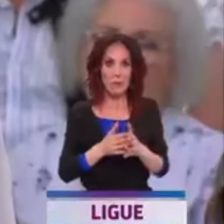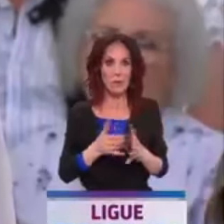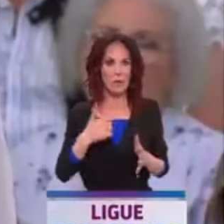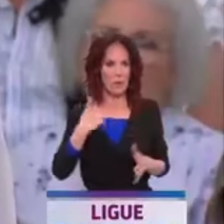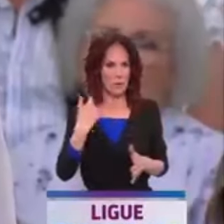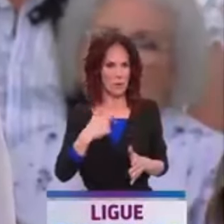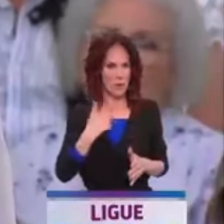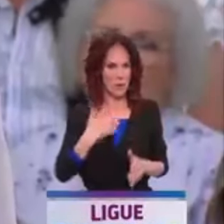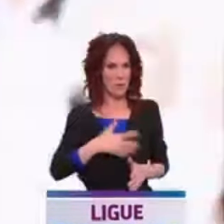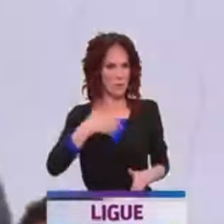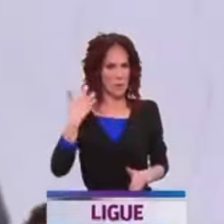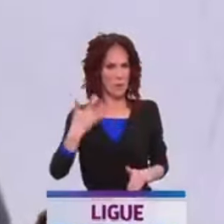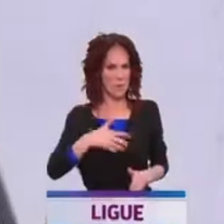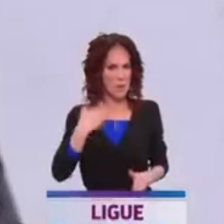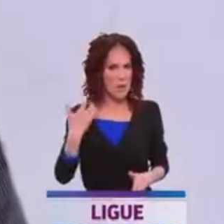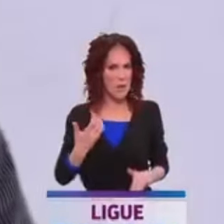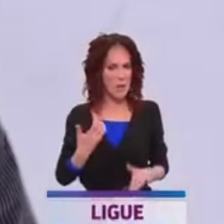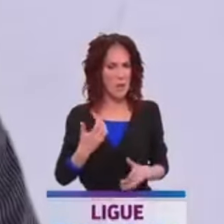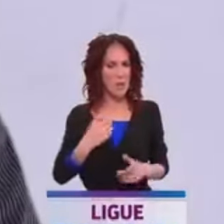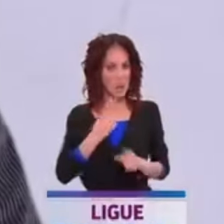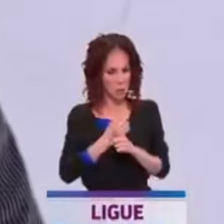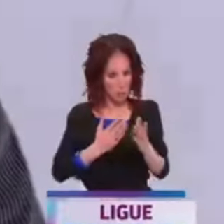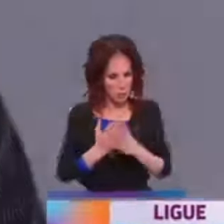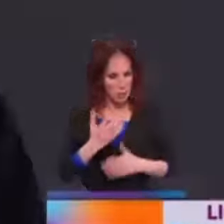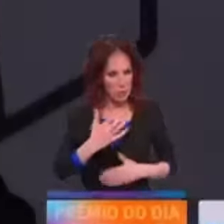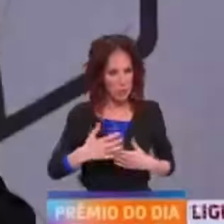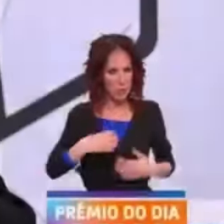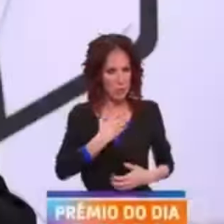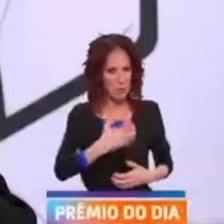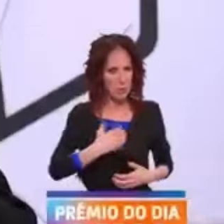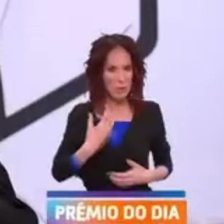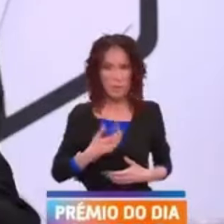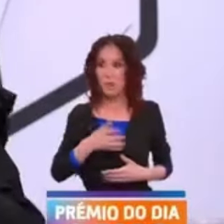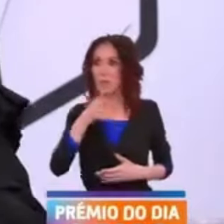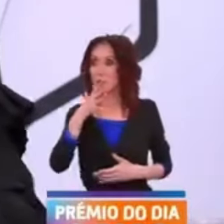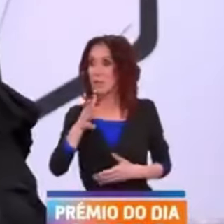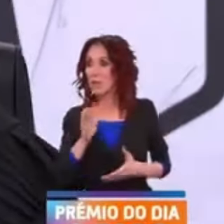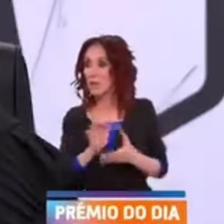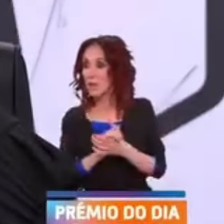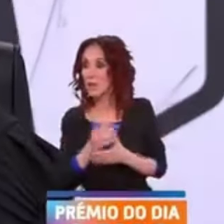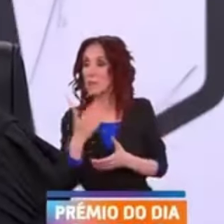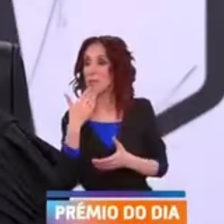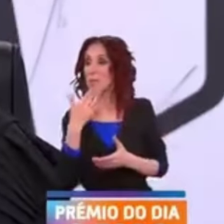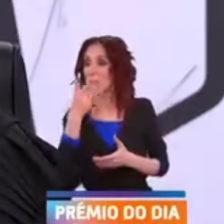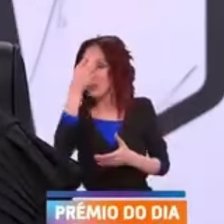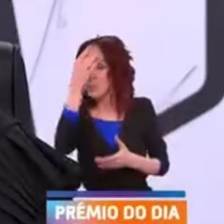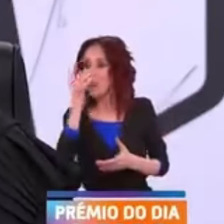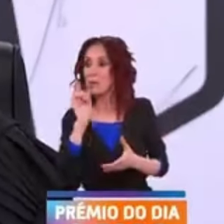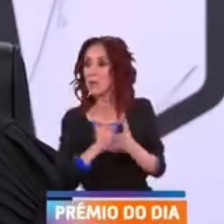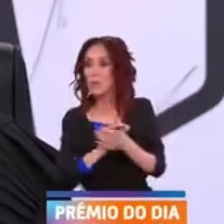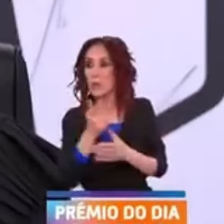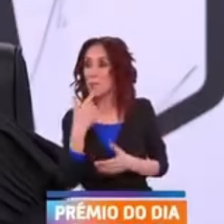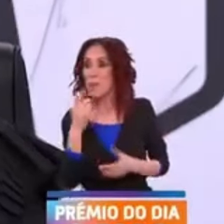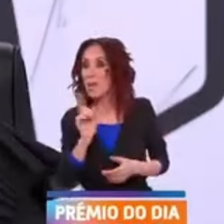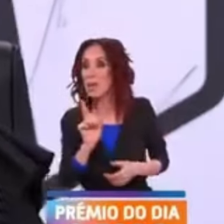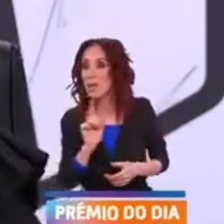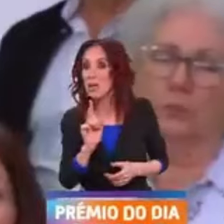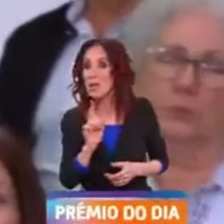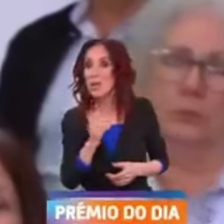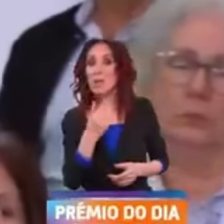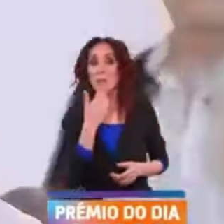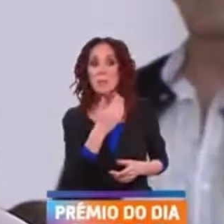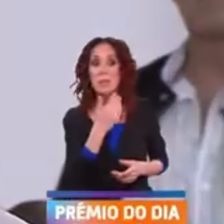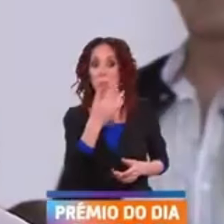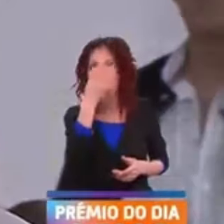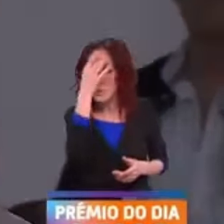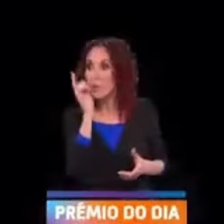aconselhado fazer perguntas muito básicas começar pelas perguntas mais inocentes às quais o